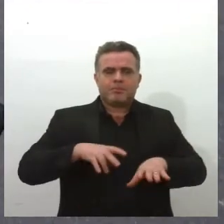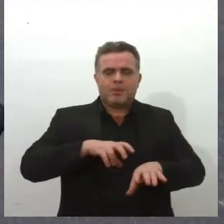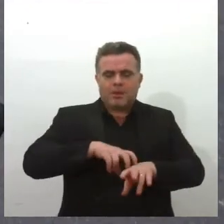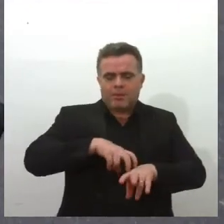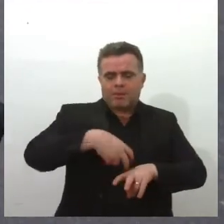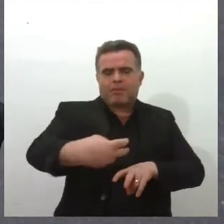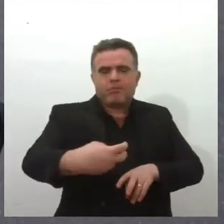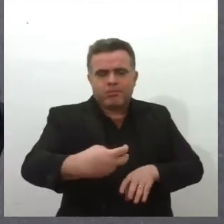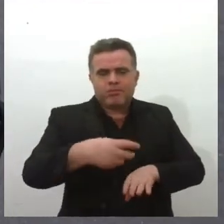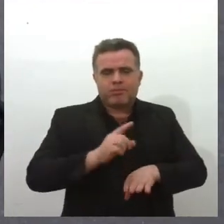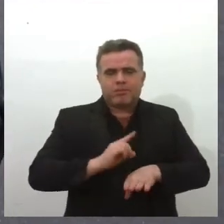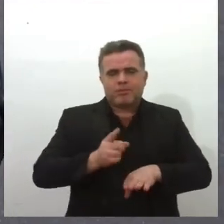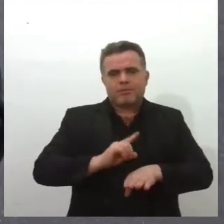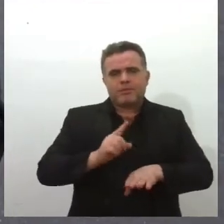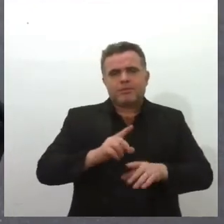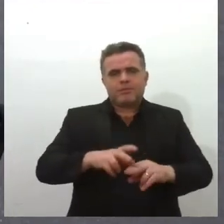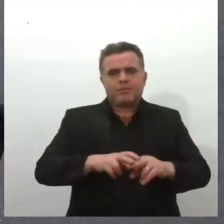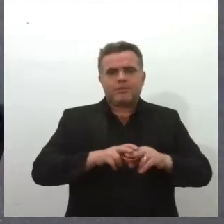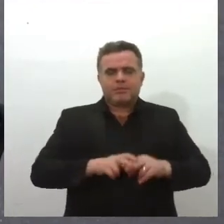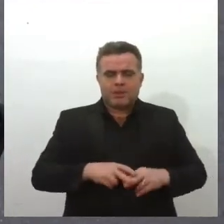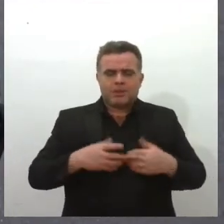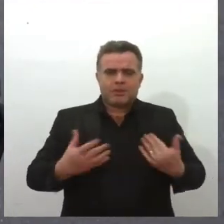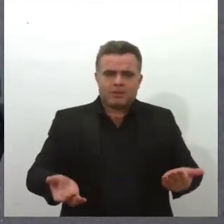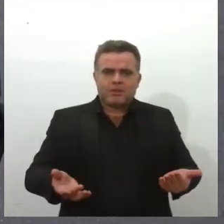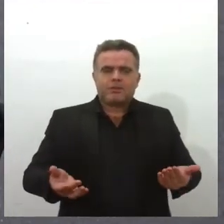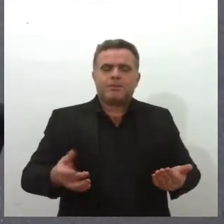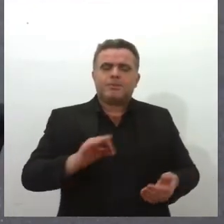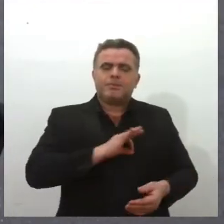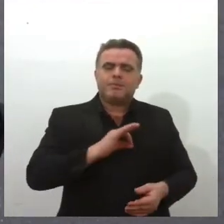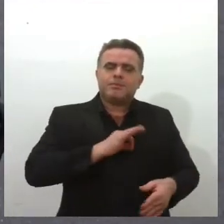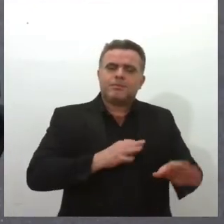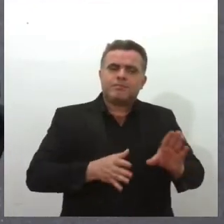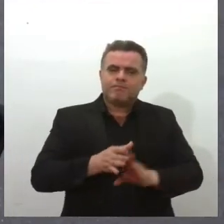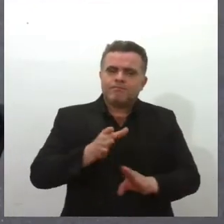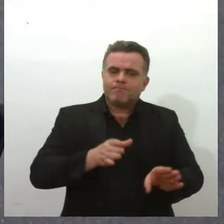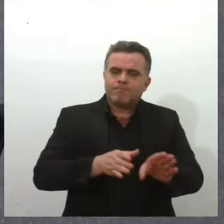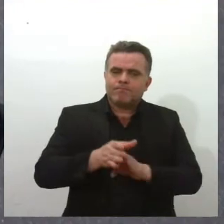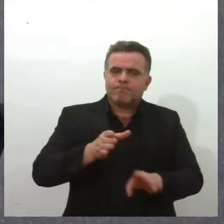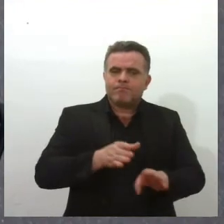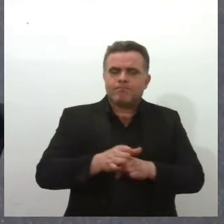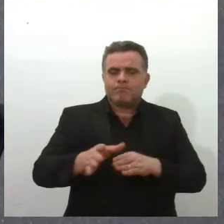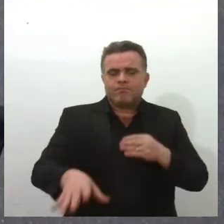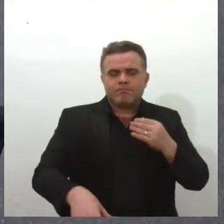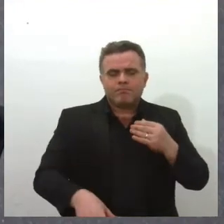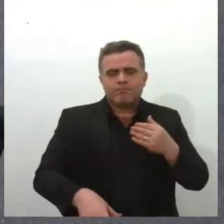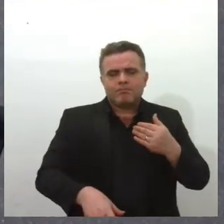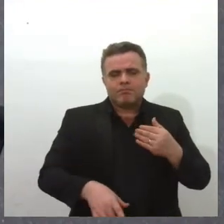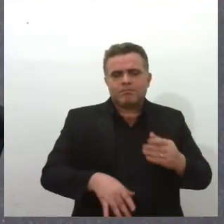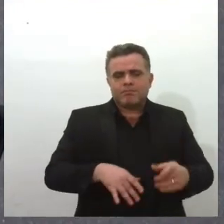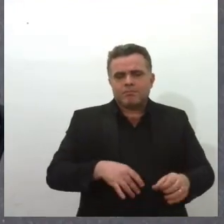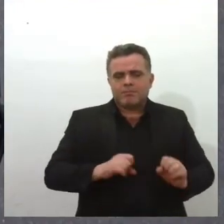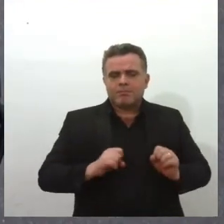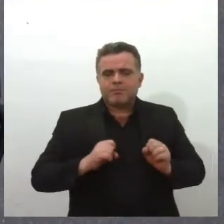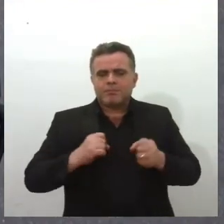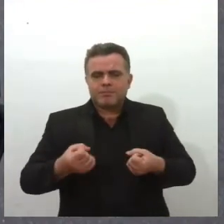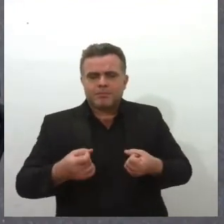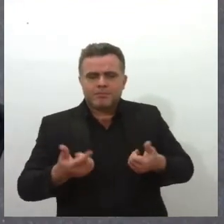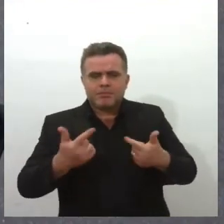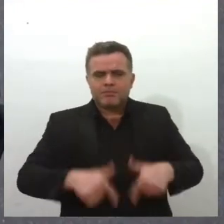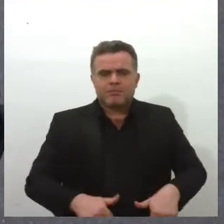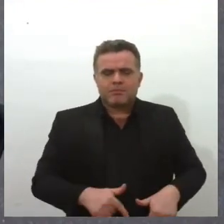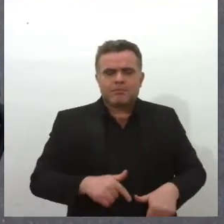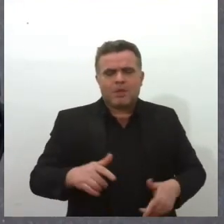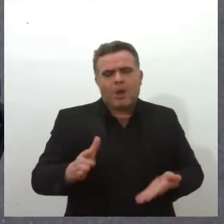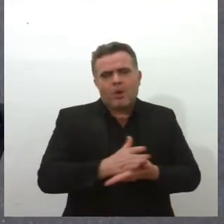nesse período. Então, a Polícia Militar reforça esses cuidados e, principalmente, nós vemos percebido o quê? Muitos condutores,